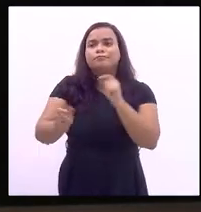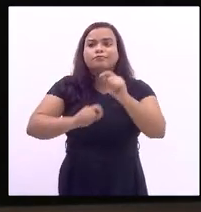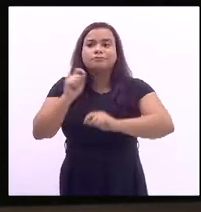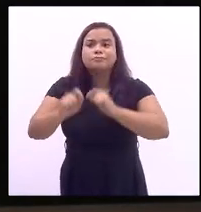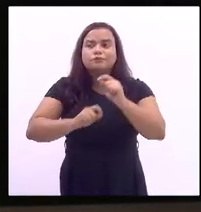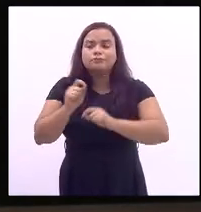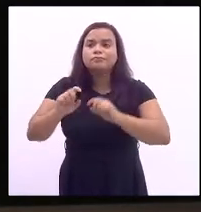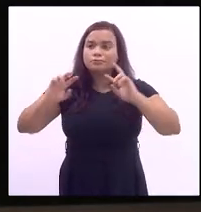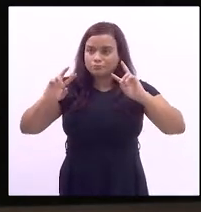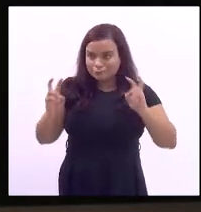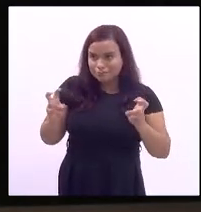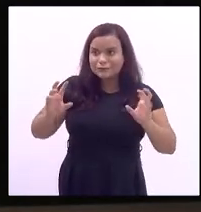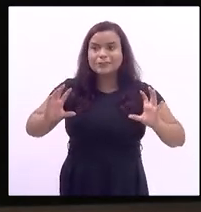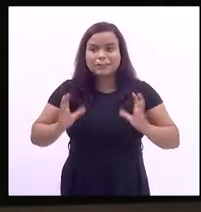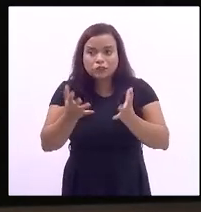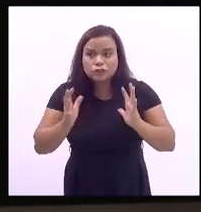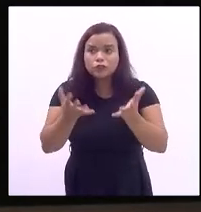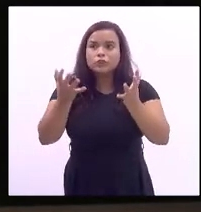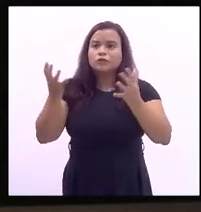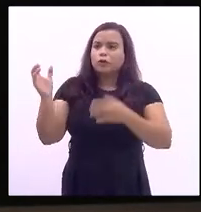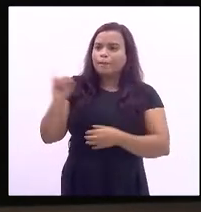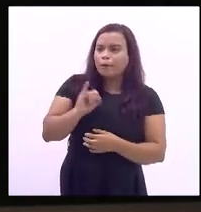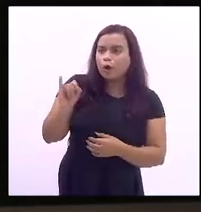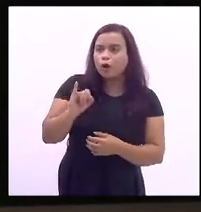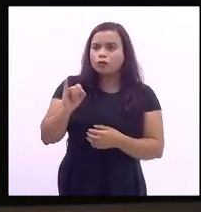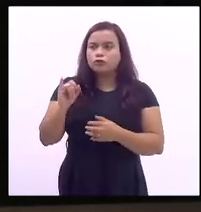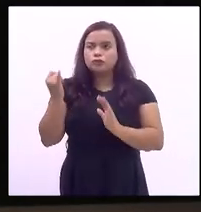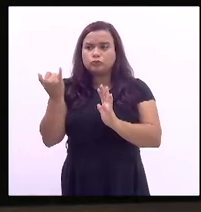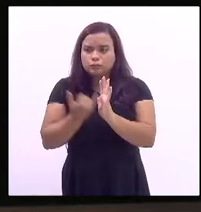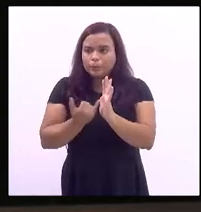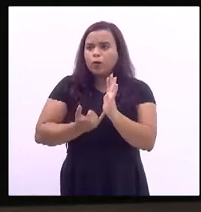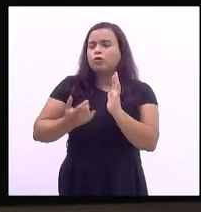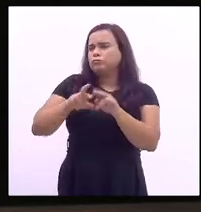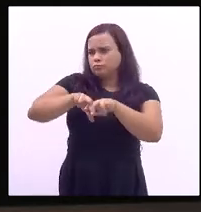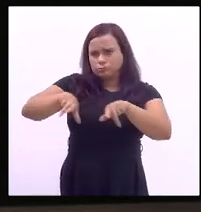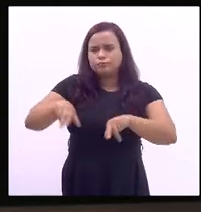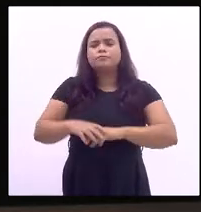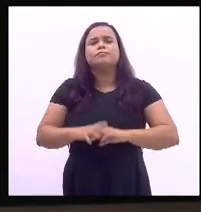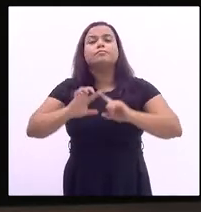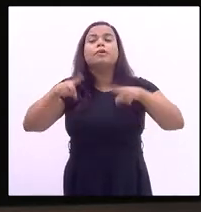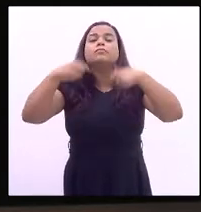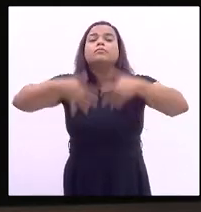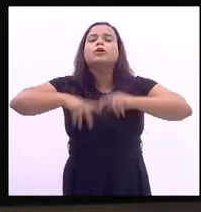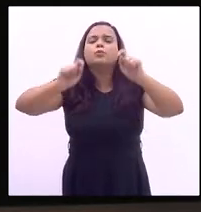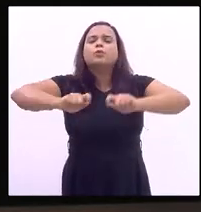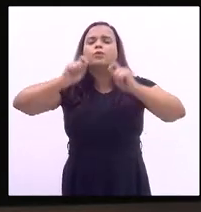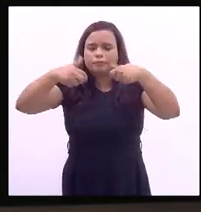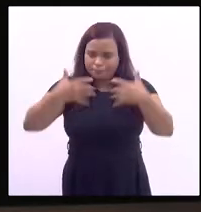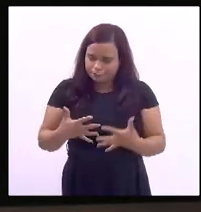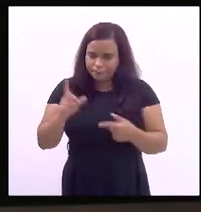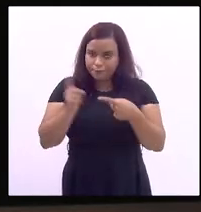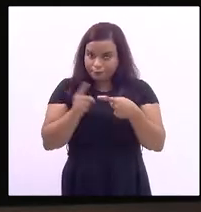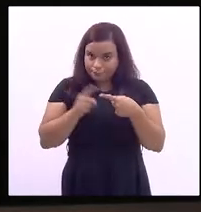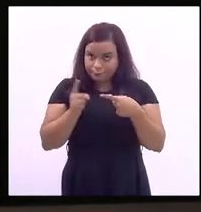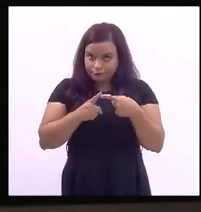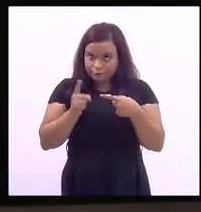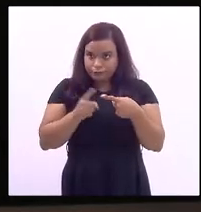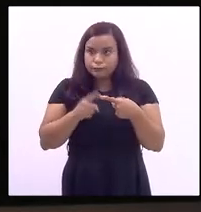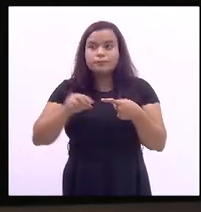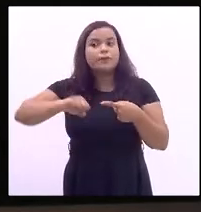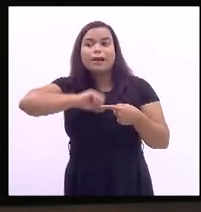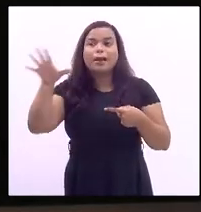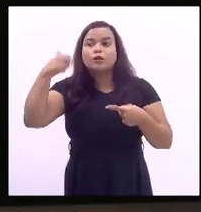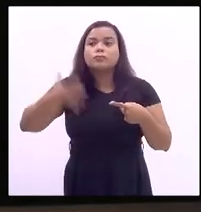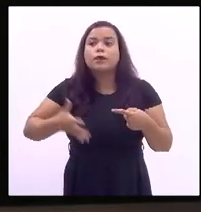a questão dos incentivos dos impostos das agora o que eu quero dizer o seguinte veja bem primeiro eu quero